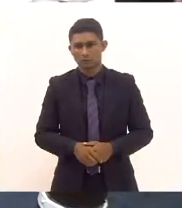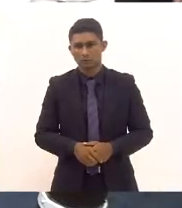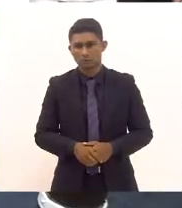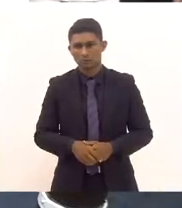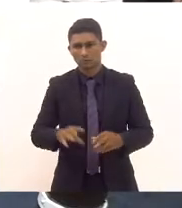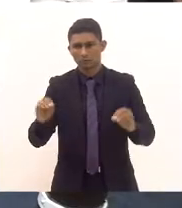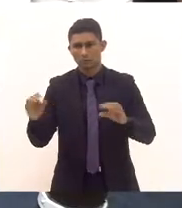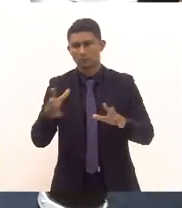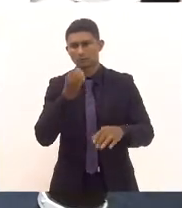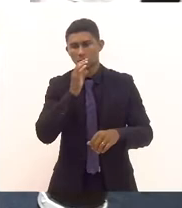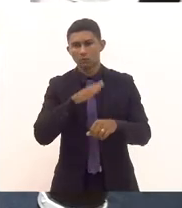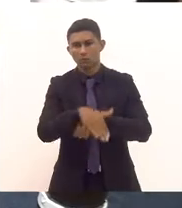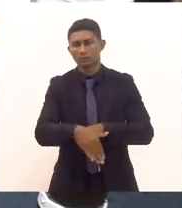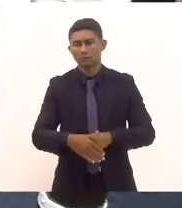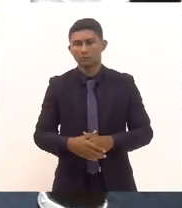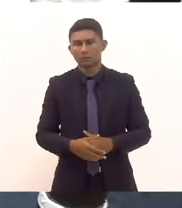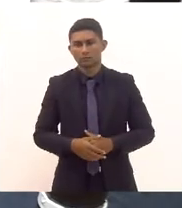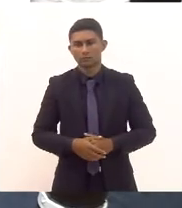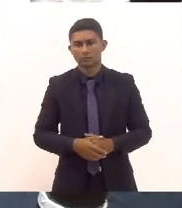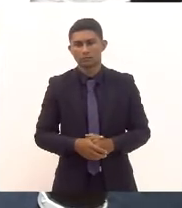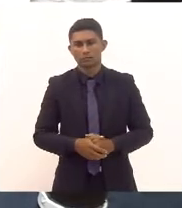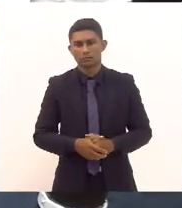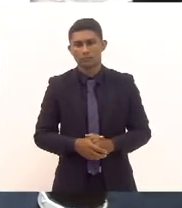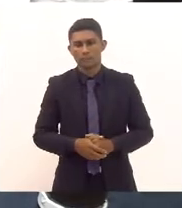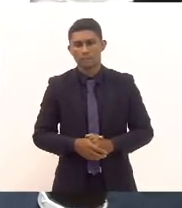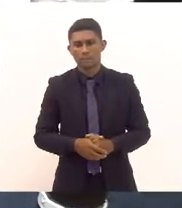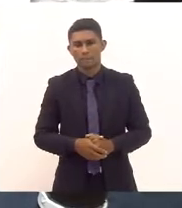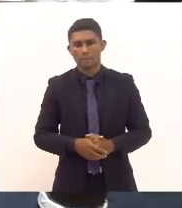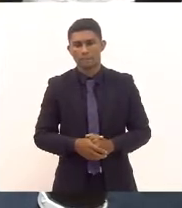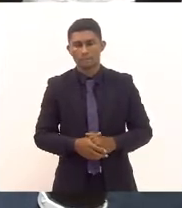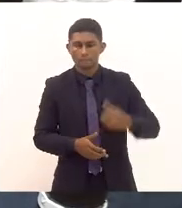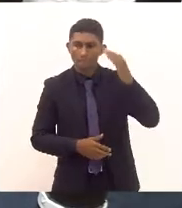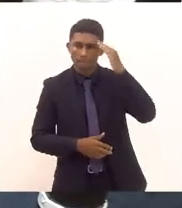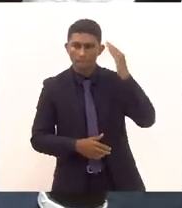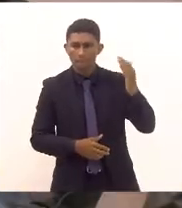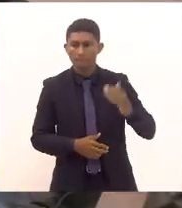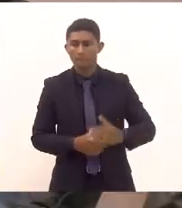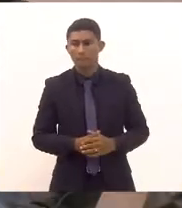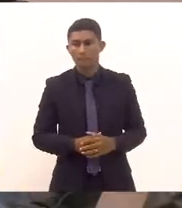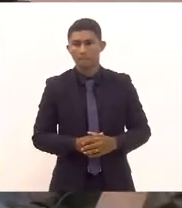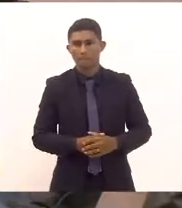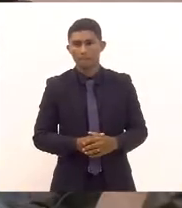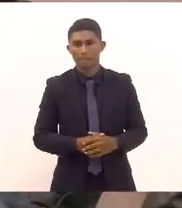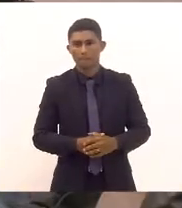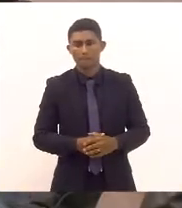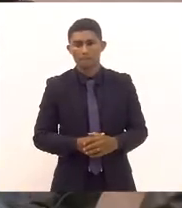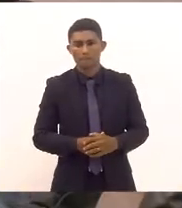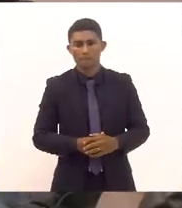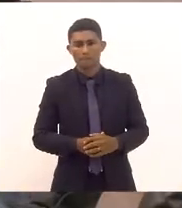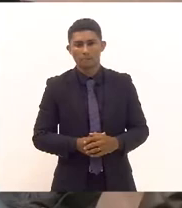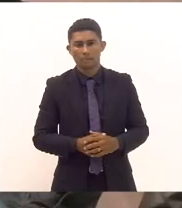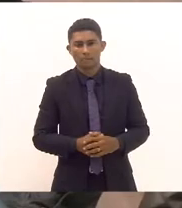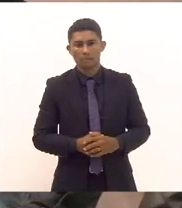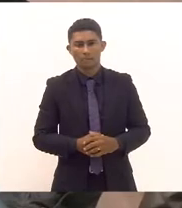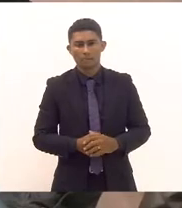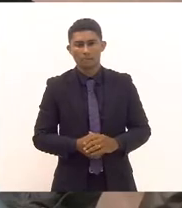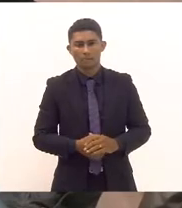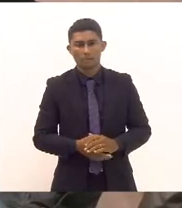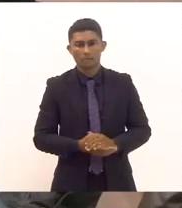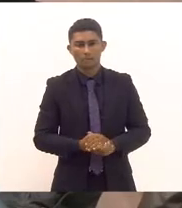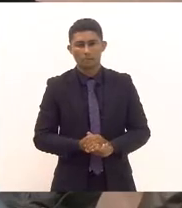abençoe boa noite obrigada obrigada querida te adoro convida lá na versão um